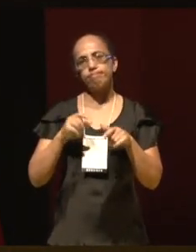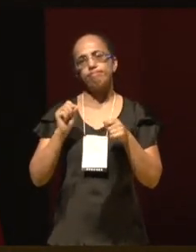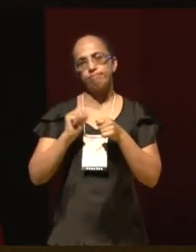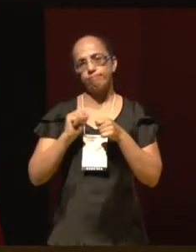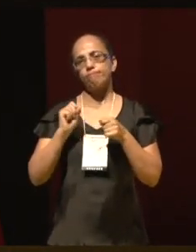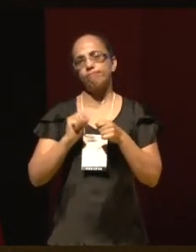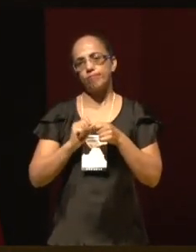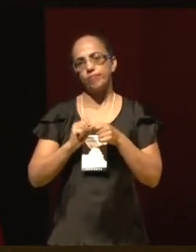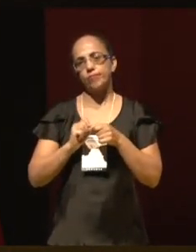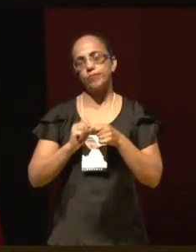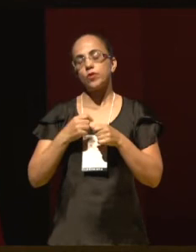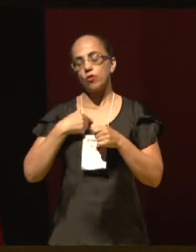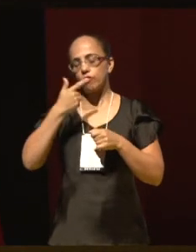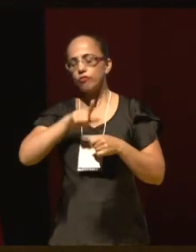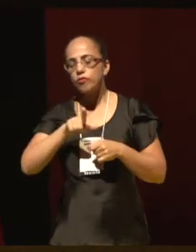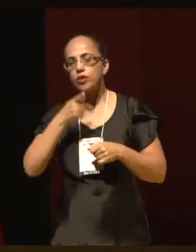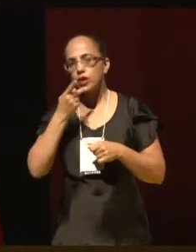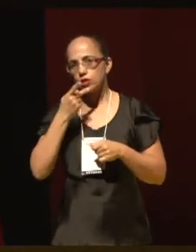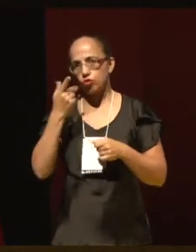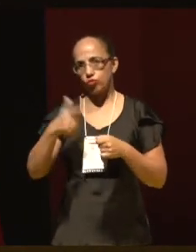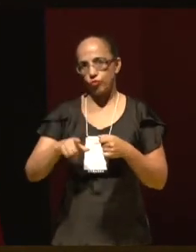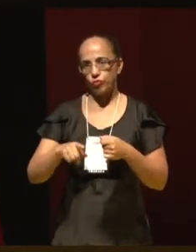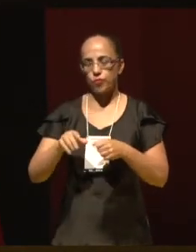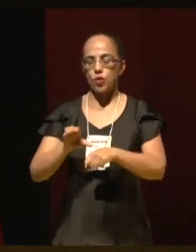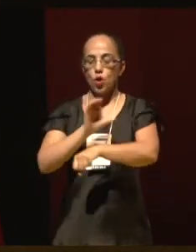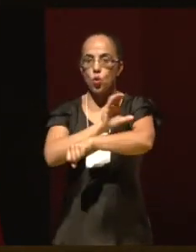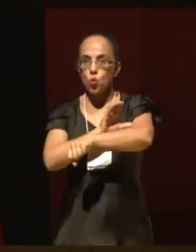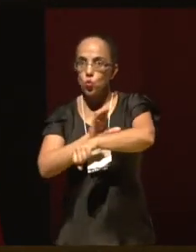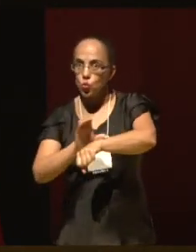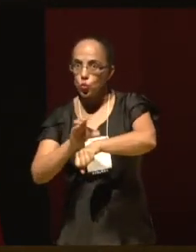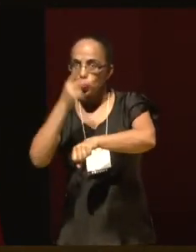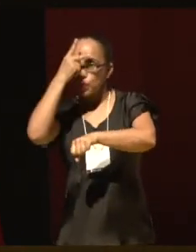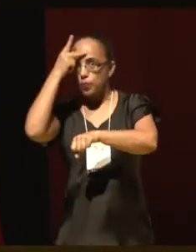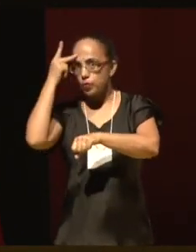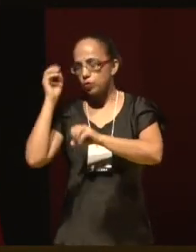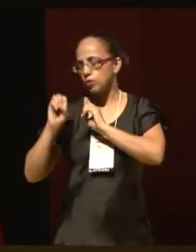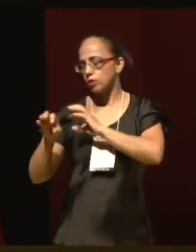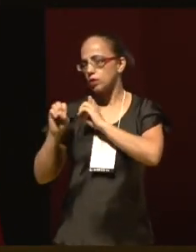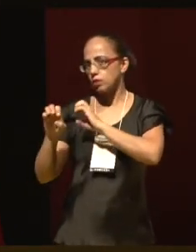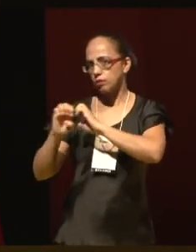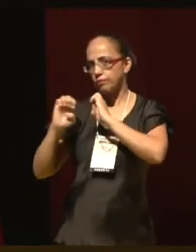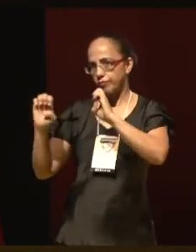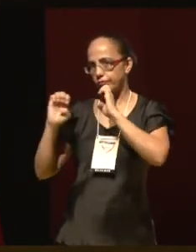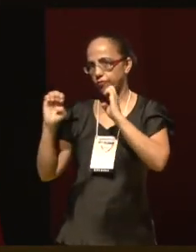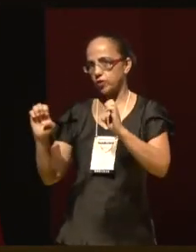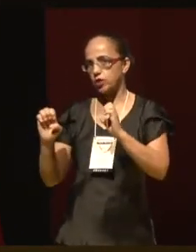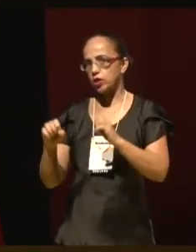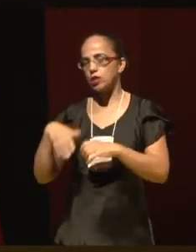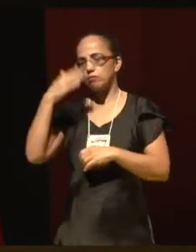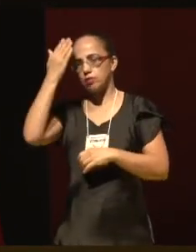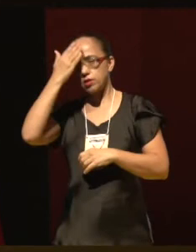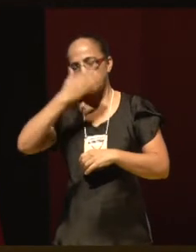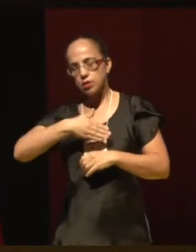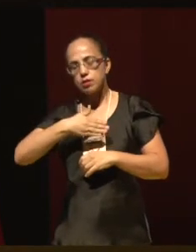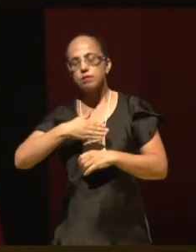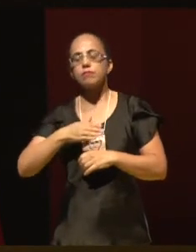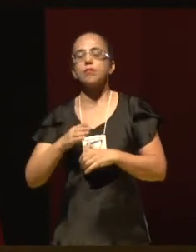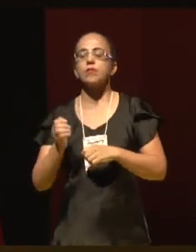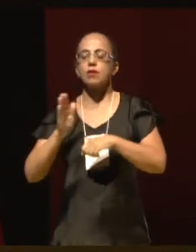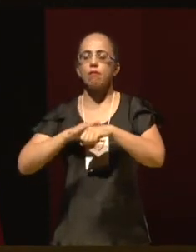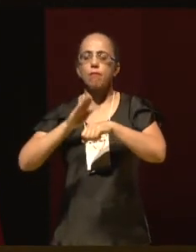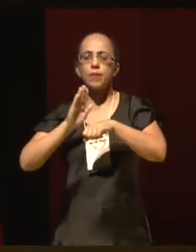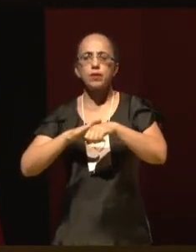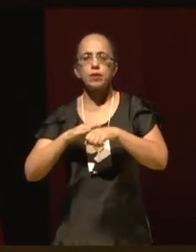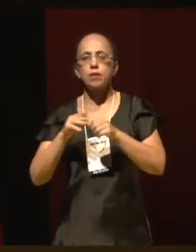Vou repetir novamente. Capacitação para os evangelizadores. Respeitar as capacidades e limitações